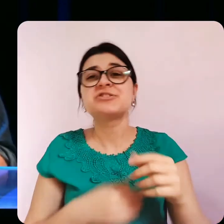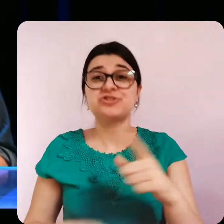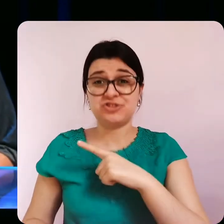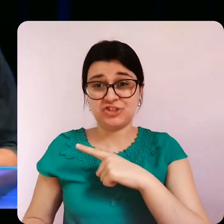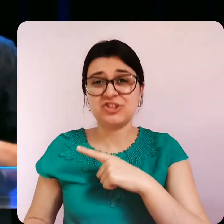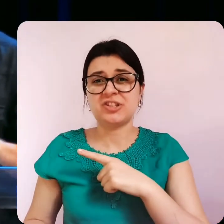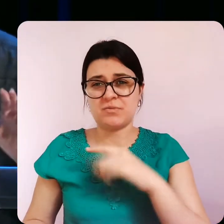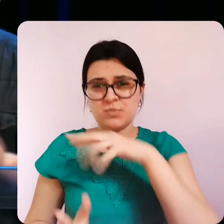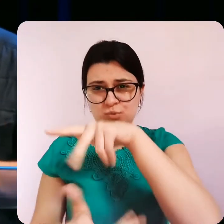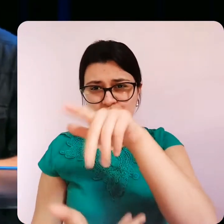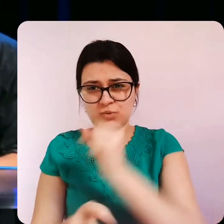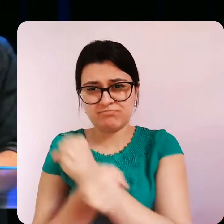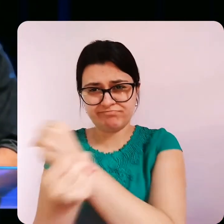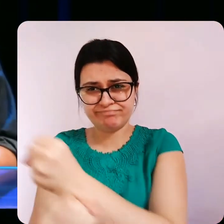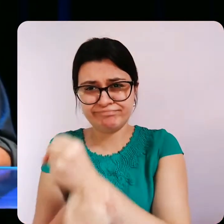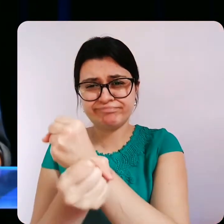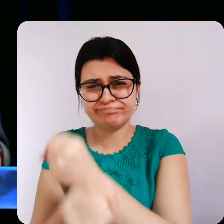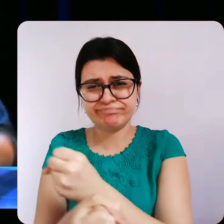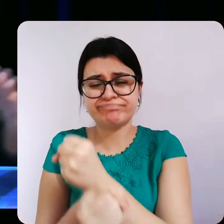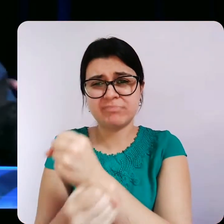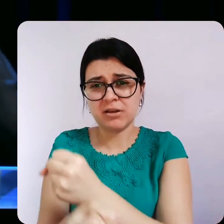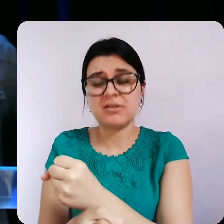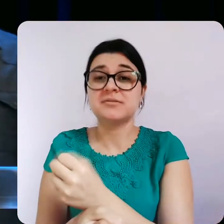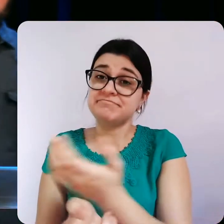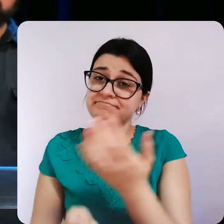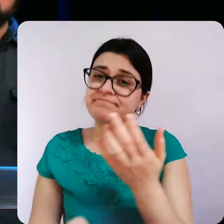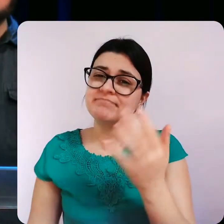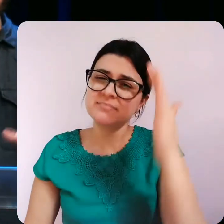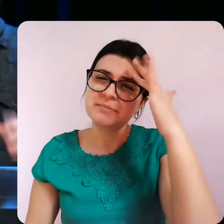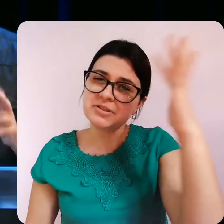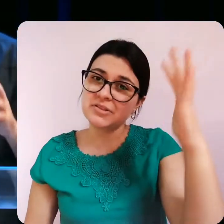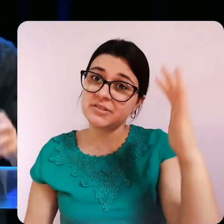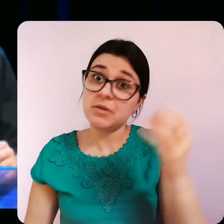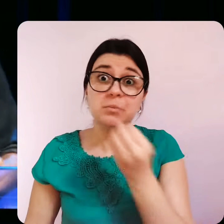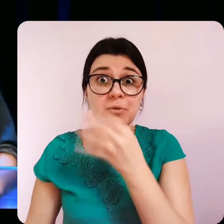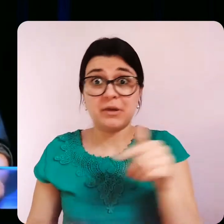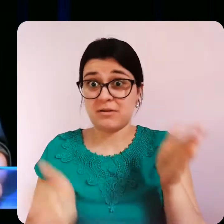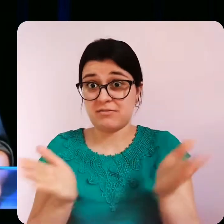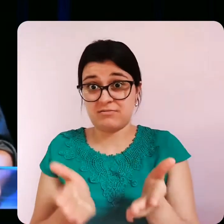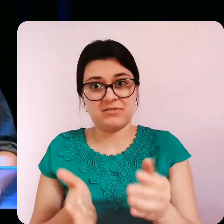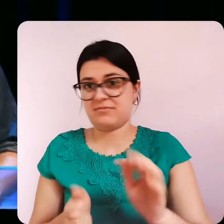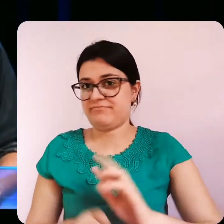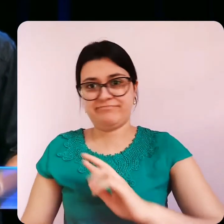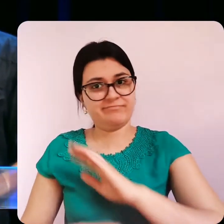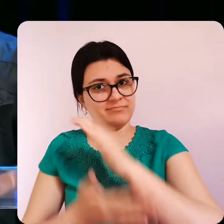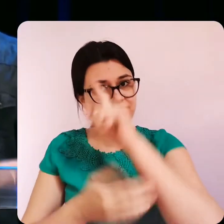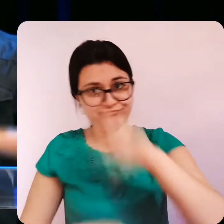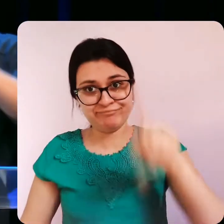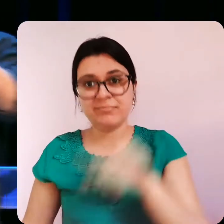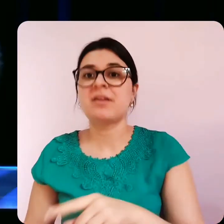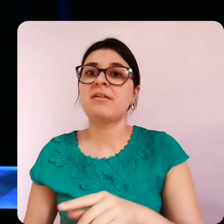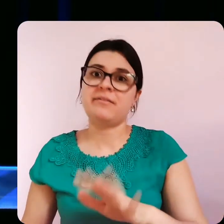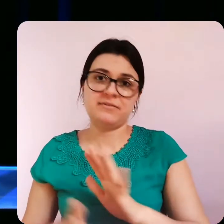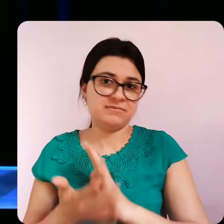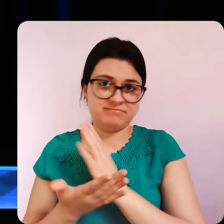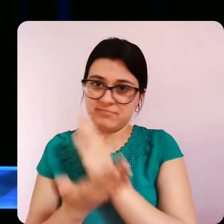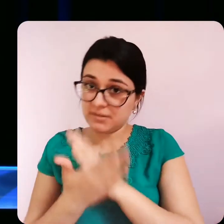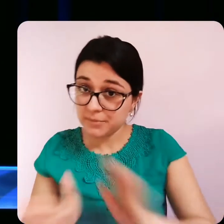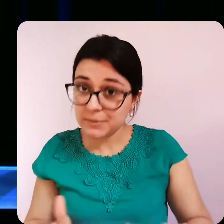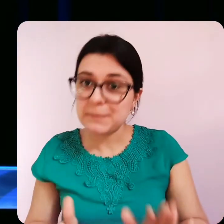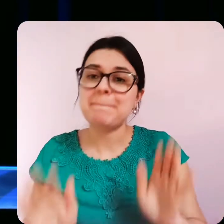escravidão. Graças a Deus não passamos mais por isso hoje. Mas imagine um mundo onde a escravidão está ativa. Quando você olha para o